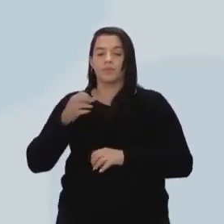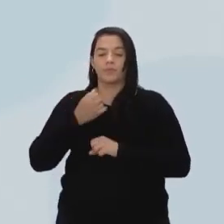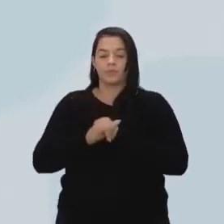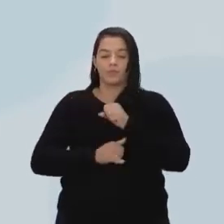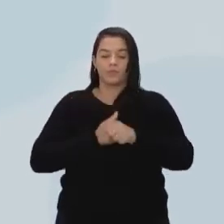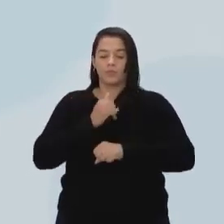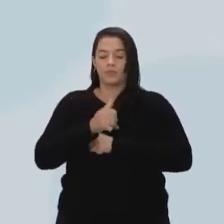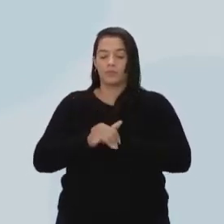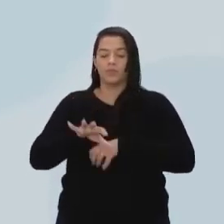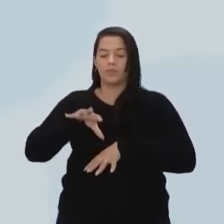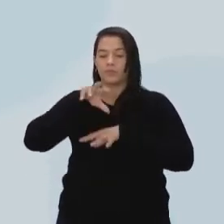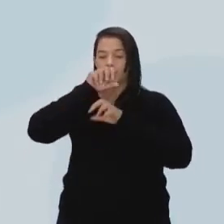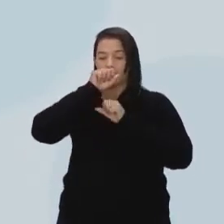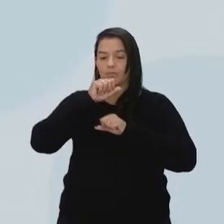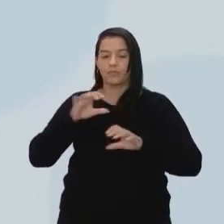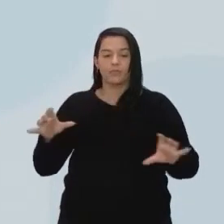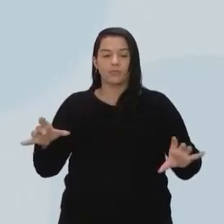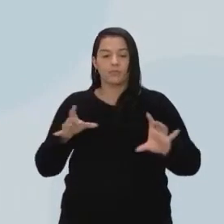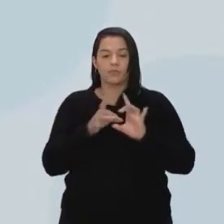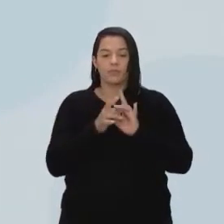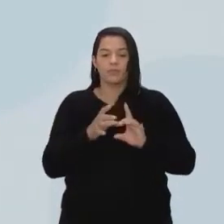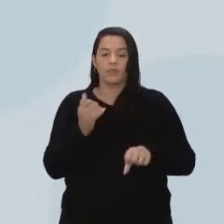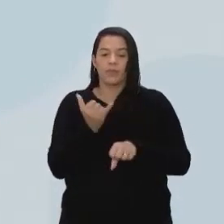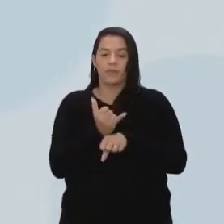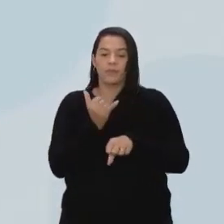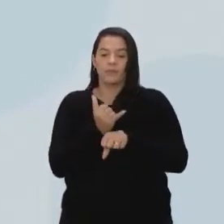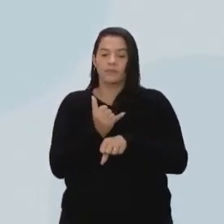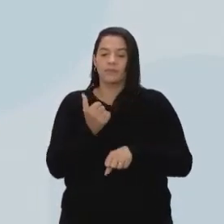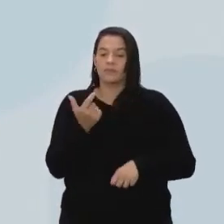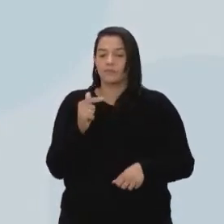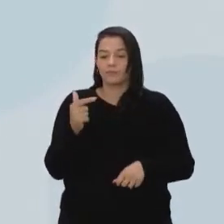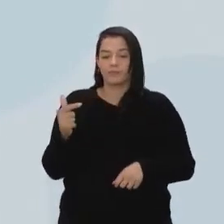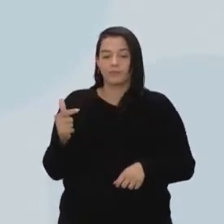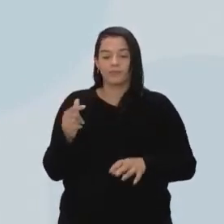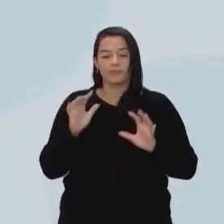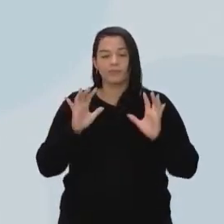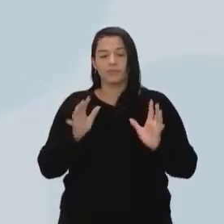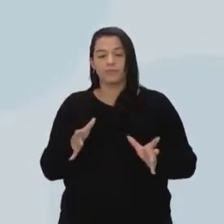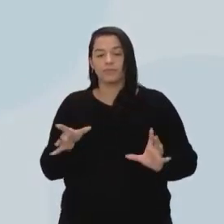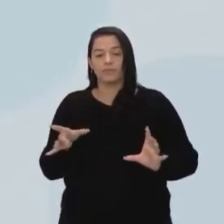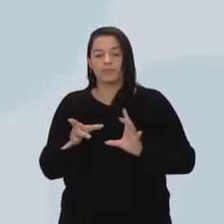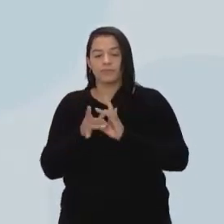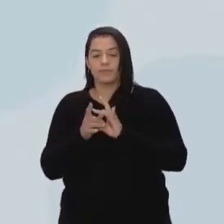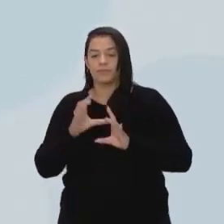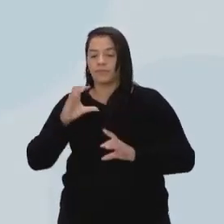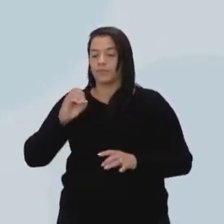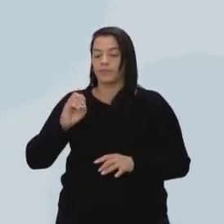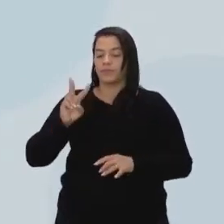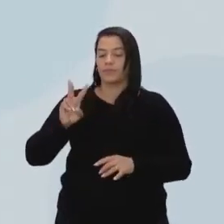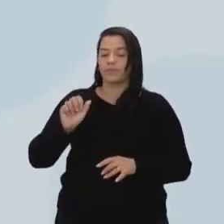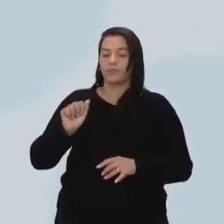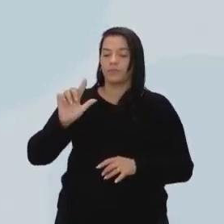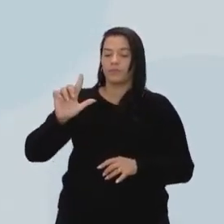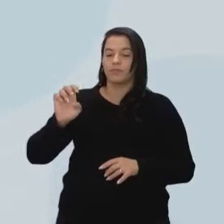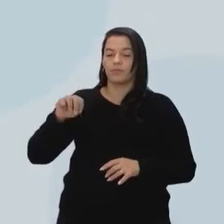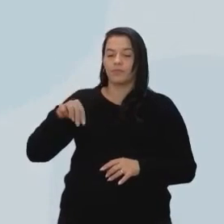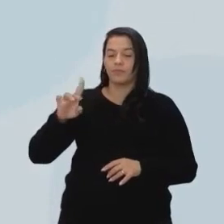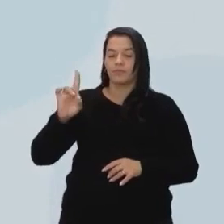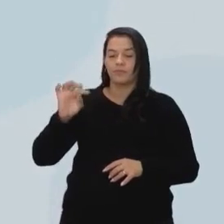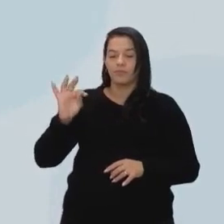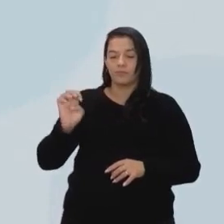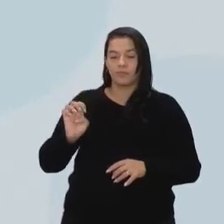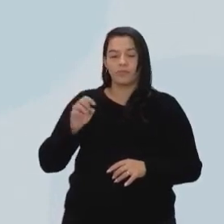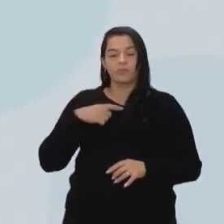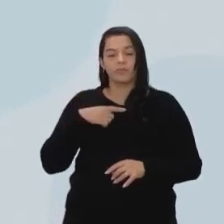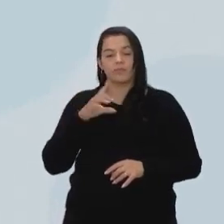oxigênio. Não é ligação metálica, tá? A ligação já foi comentada aqui, ligação covalente. Certo. E a alternativa D?